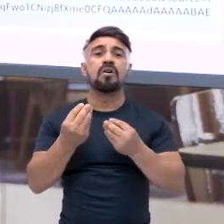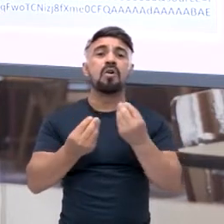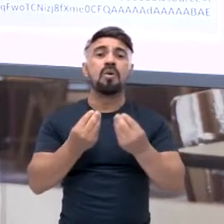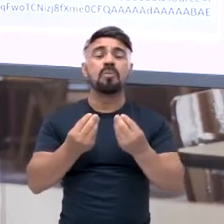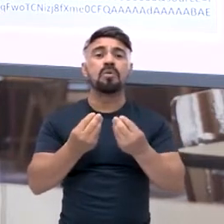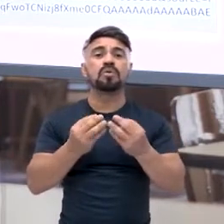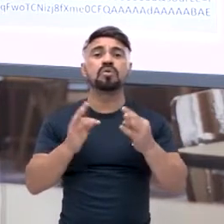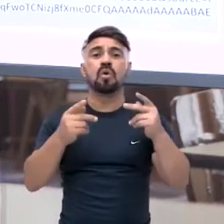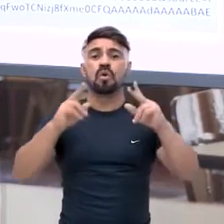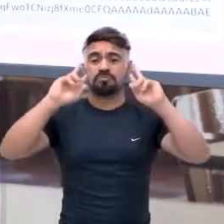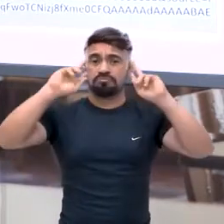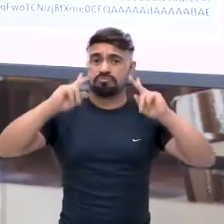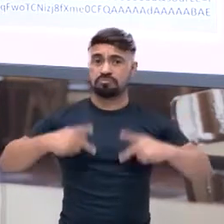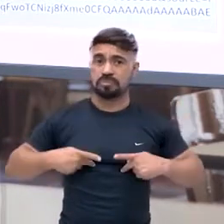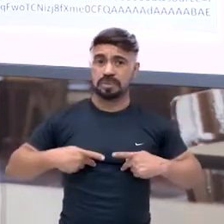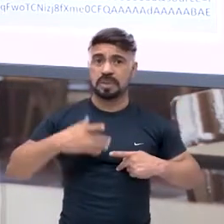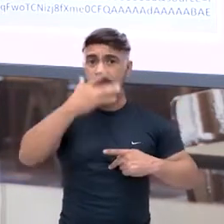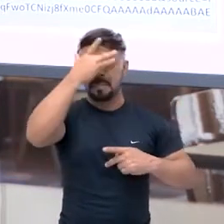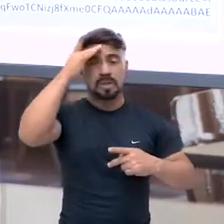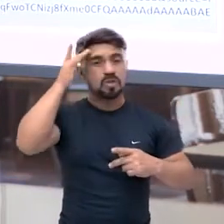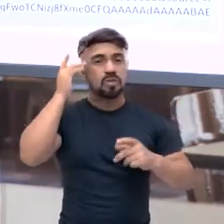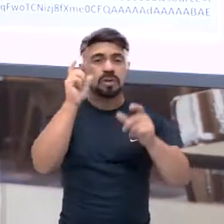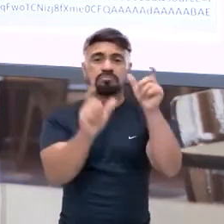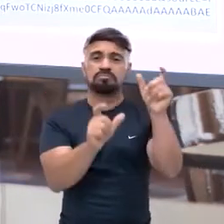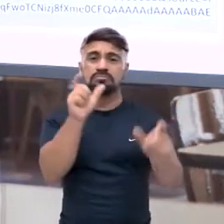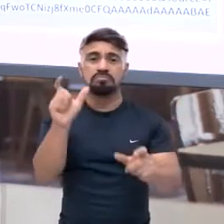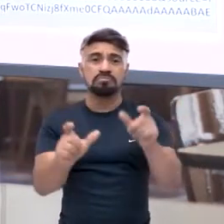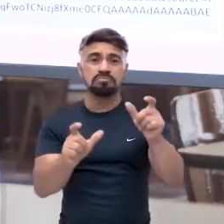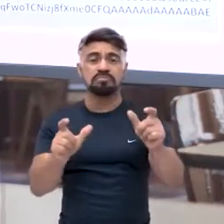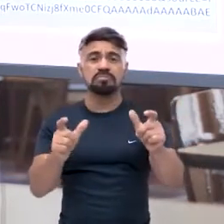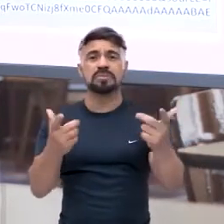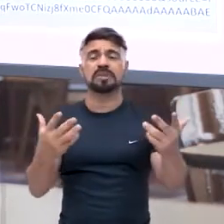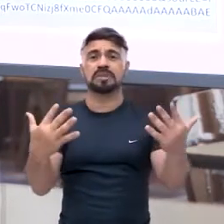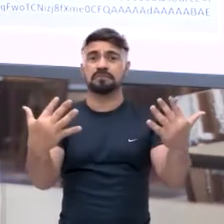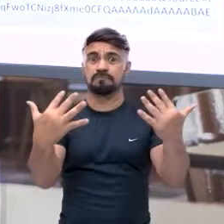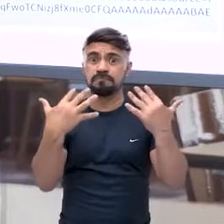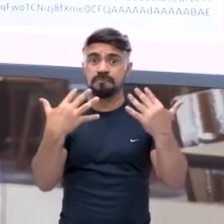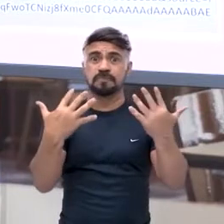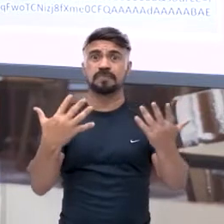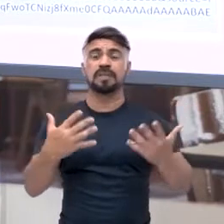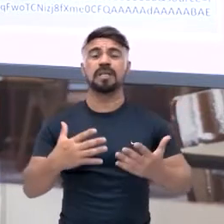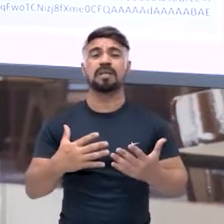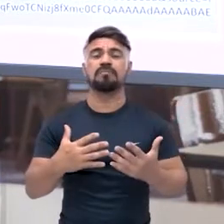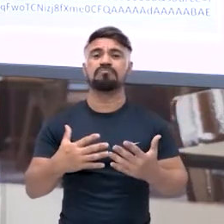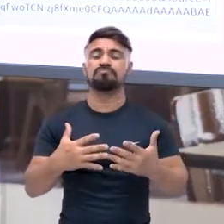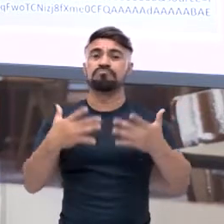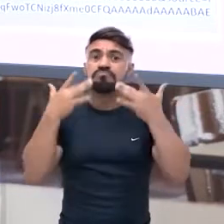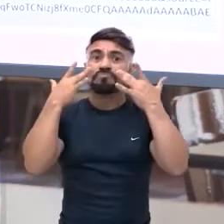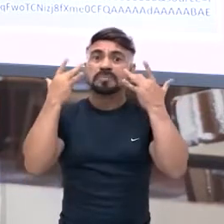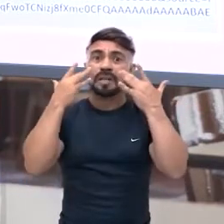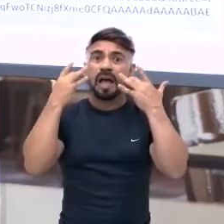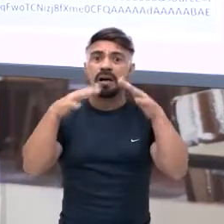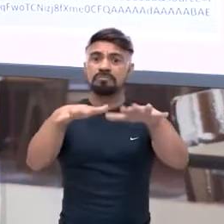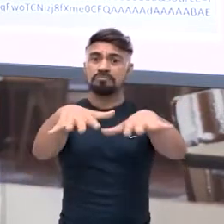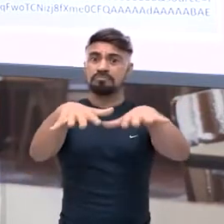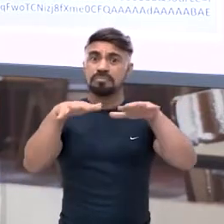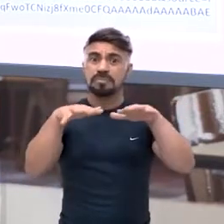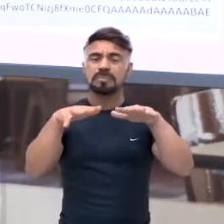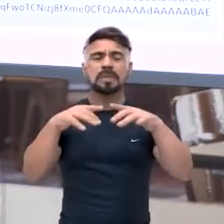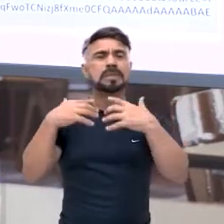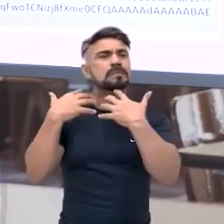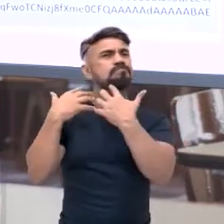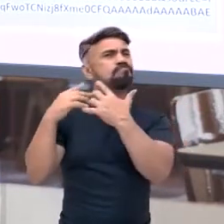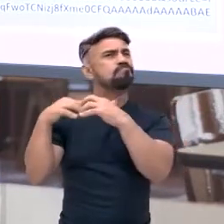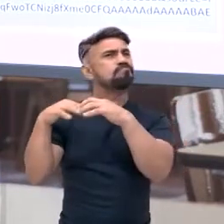com que todo ser humano, ou toda pessoa, todo telespectador que assiste a uma encenação, que ele